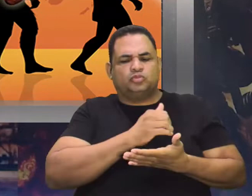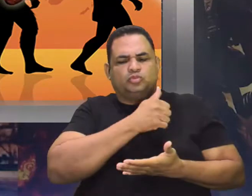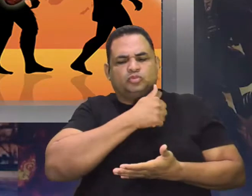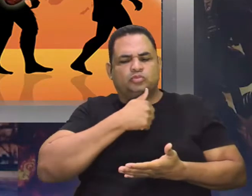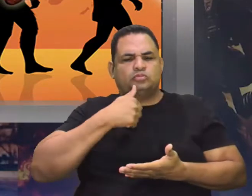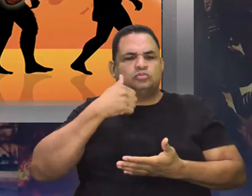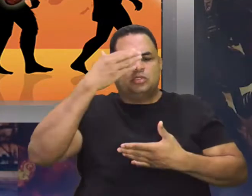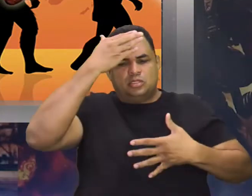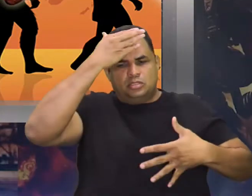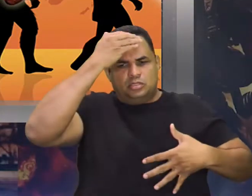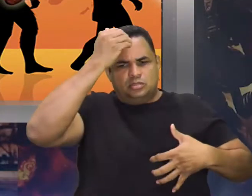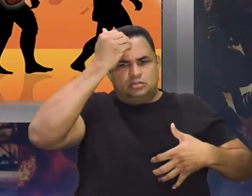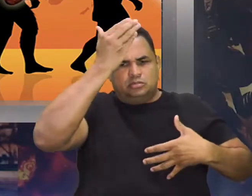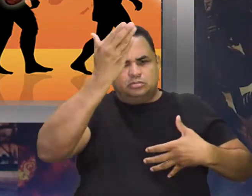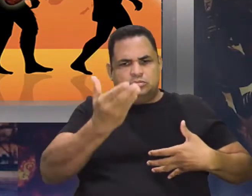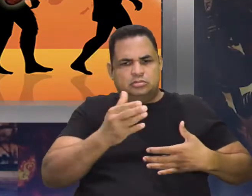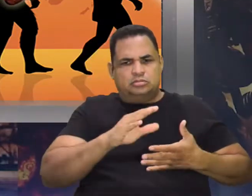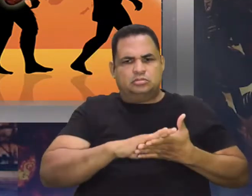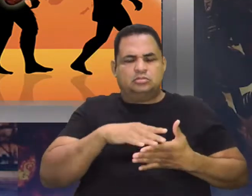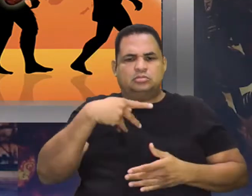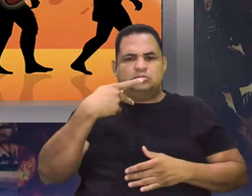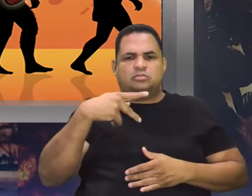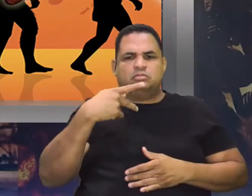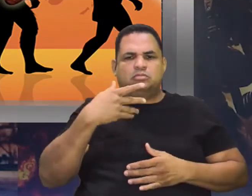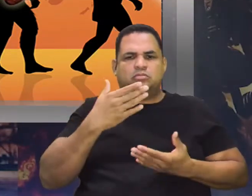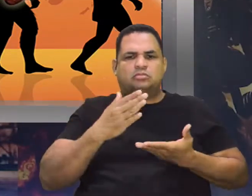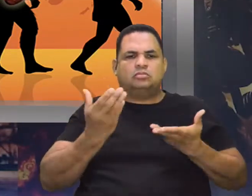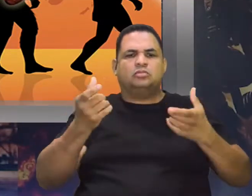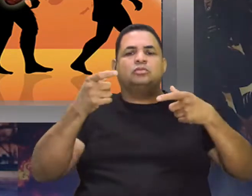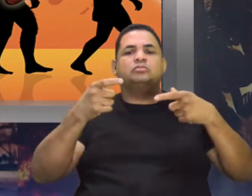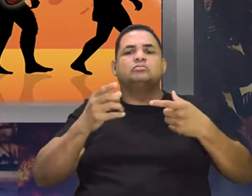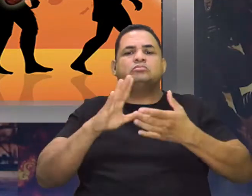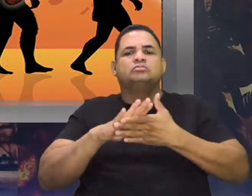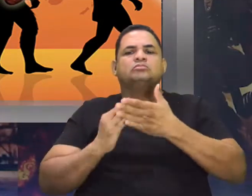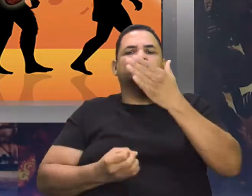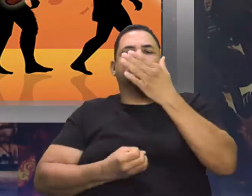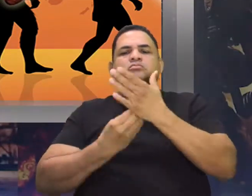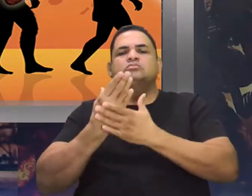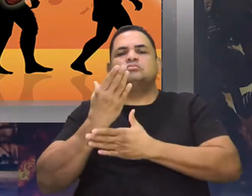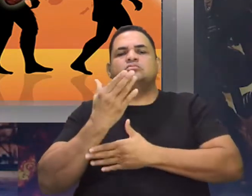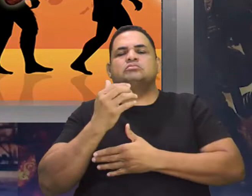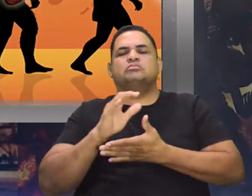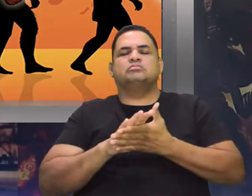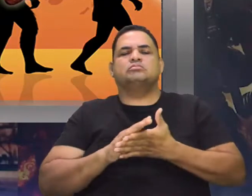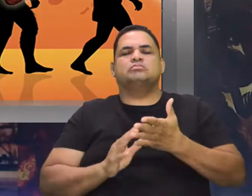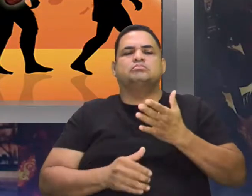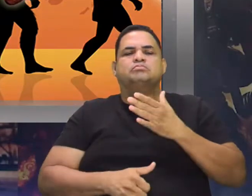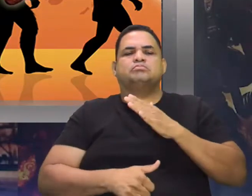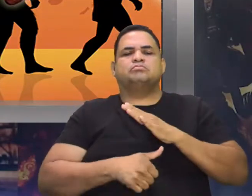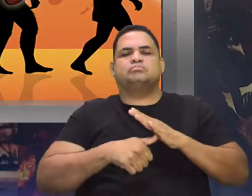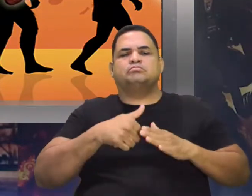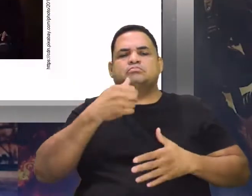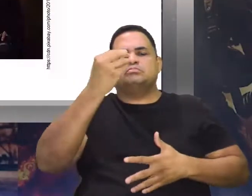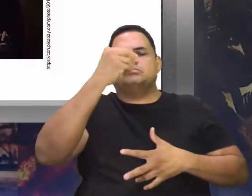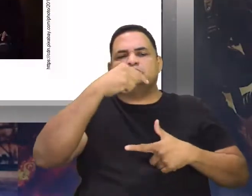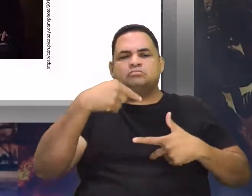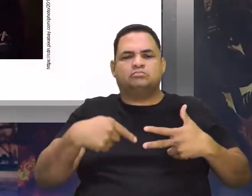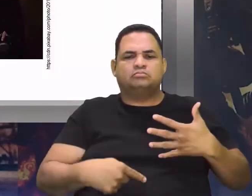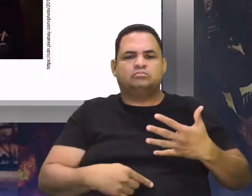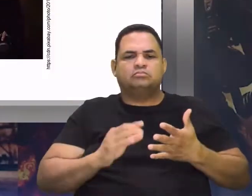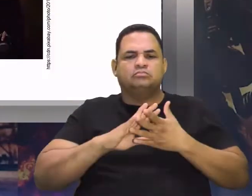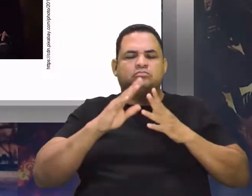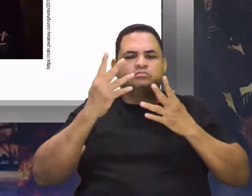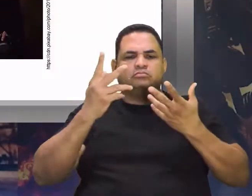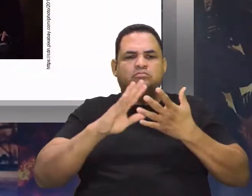Ou a mão aqui em cima, falando do criacionismo, aonde aparecem as primeiras espécies humanas?